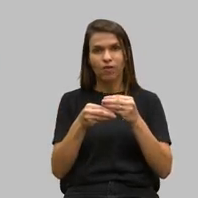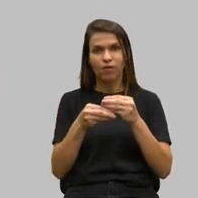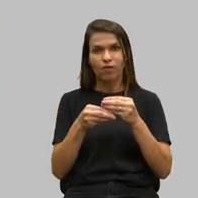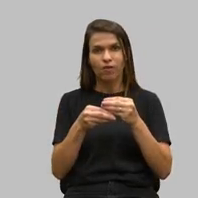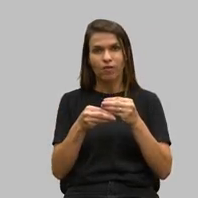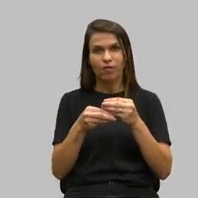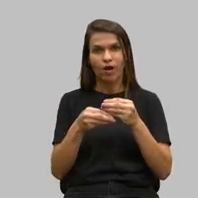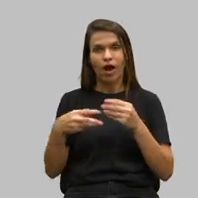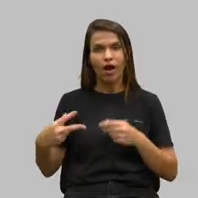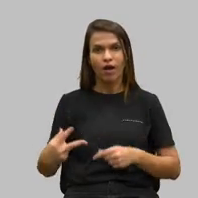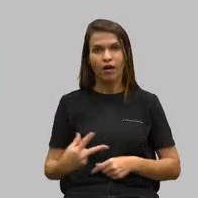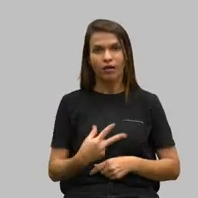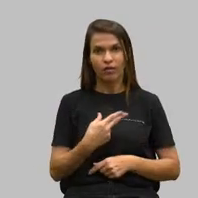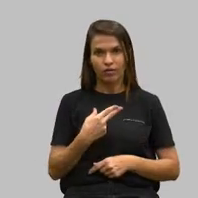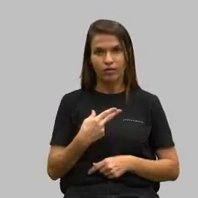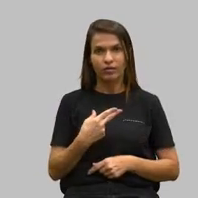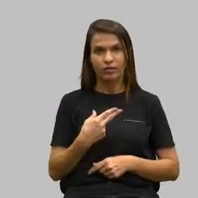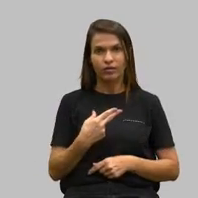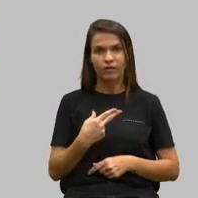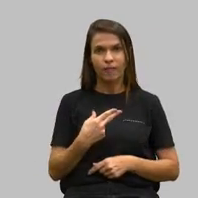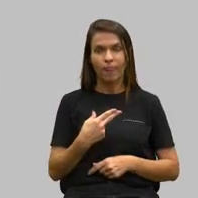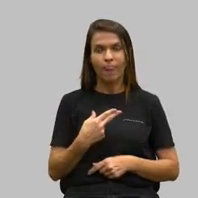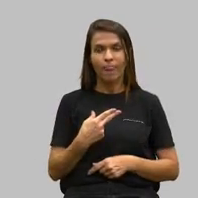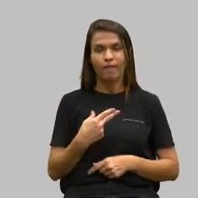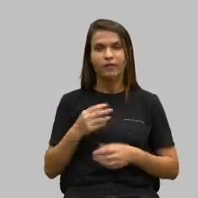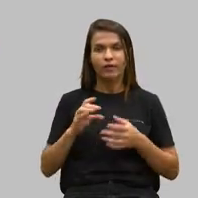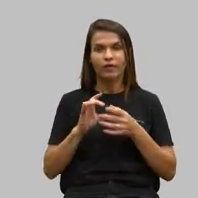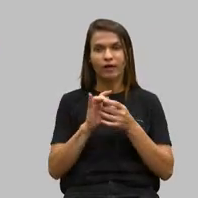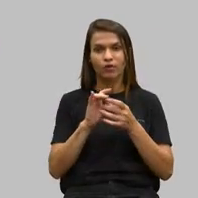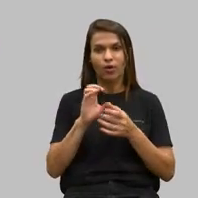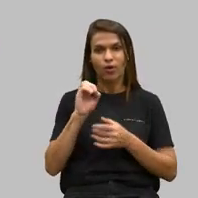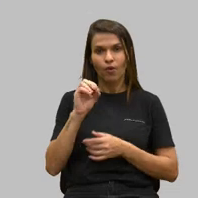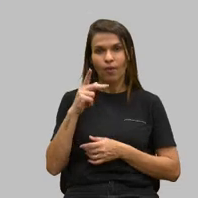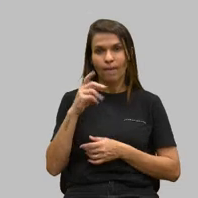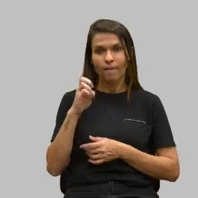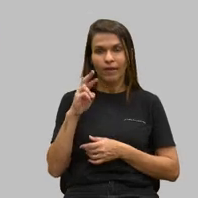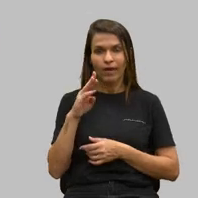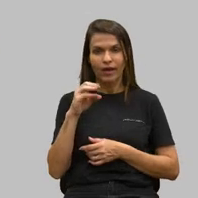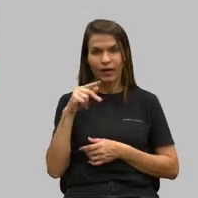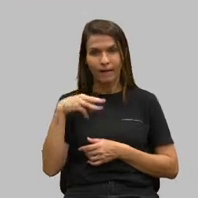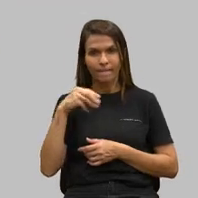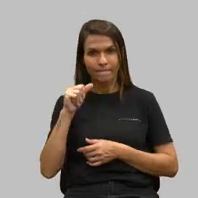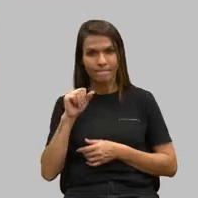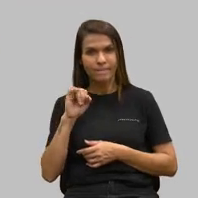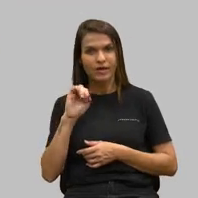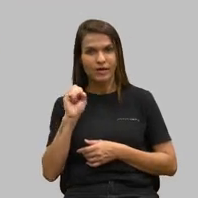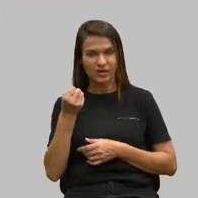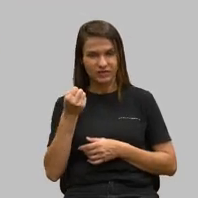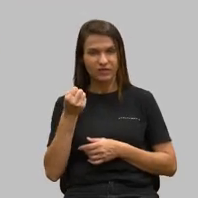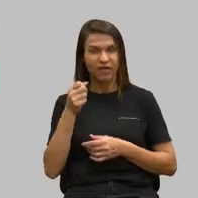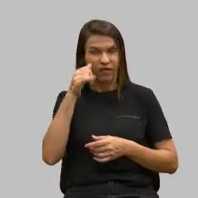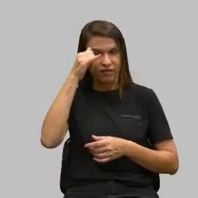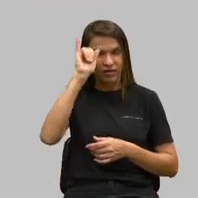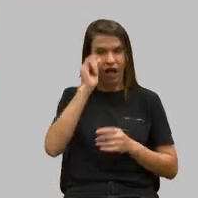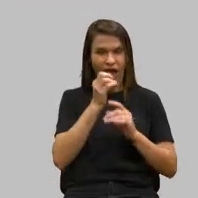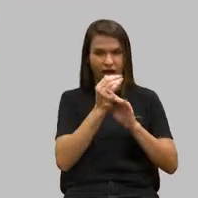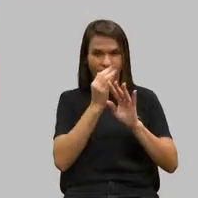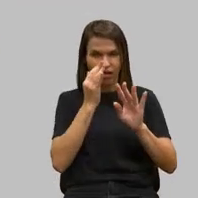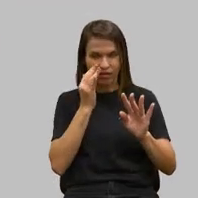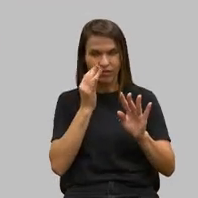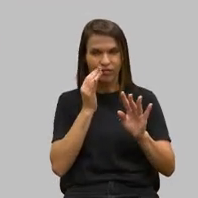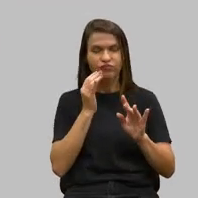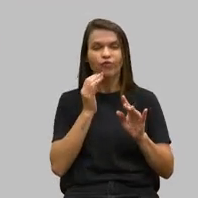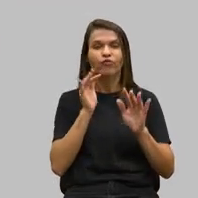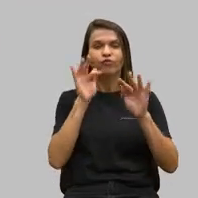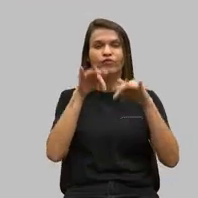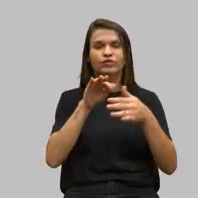As cirurgias, a gente jogando para Opera Mais, a gente vai poder utilizar o recurso da redução de fila do FAEC federal, acabando esse recurso, a